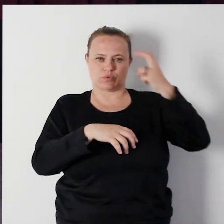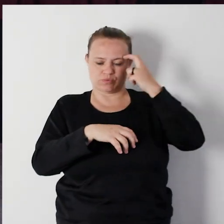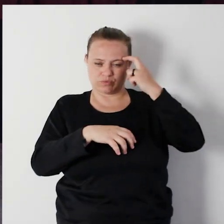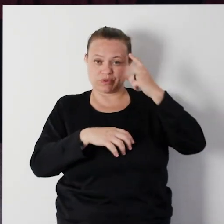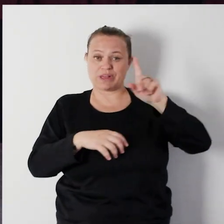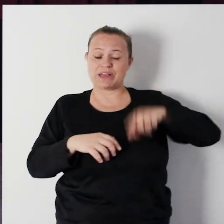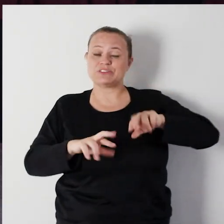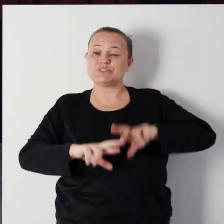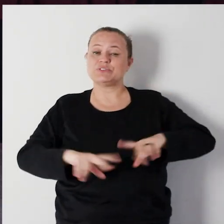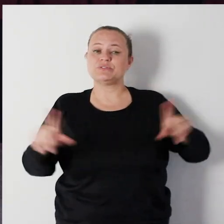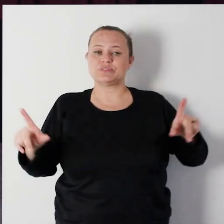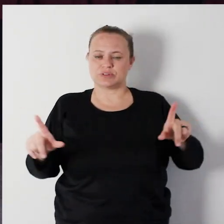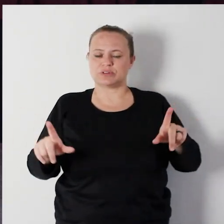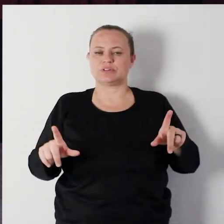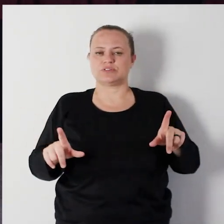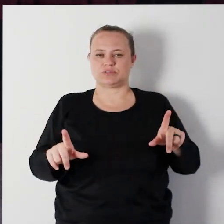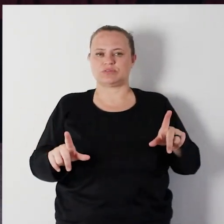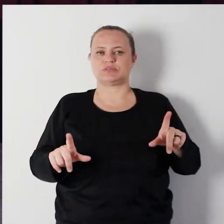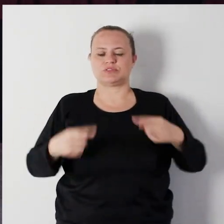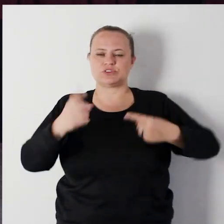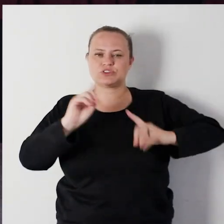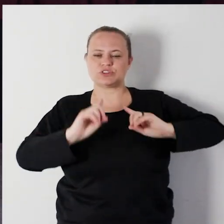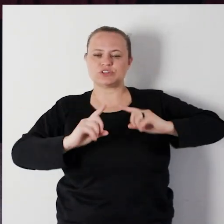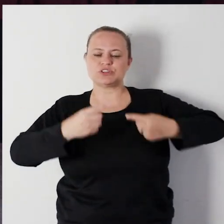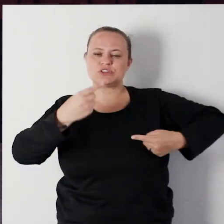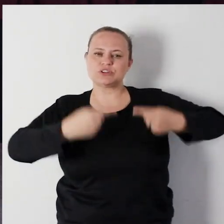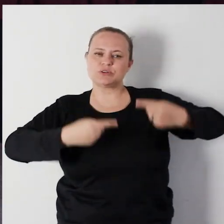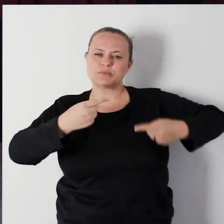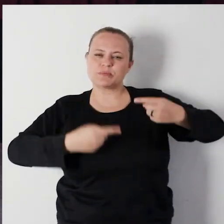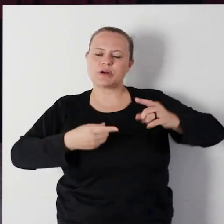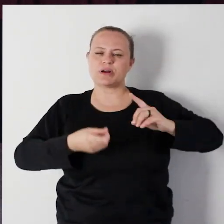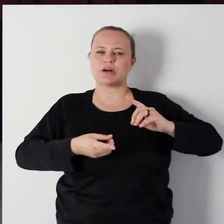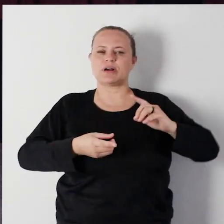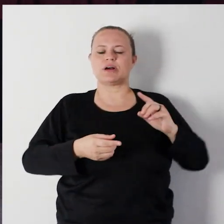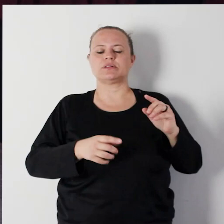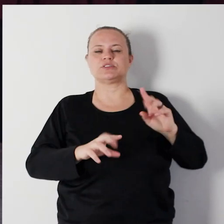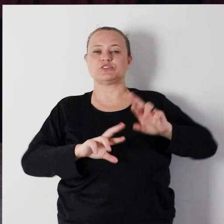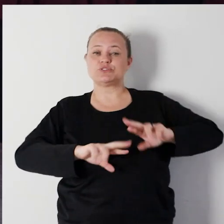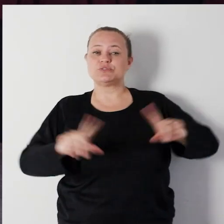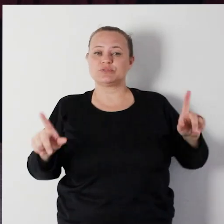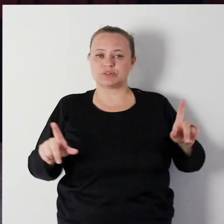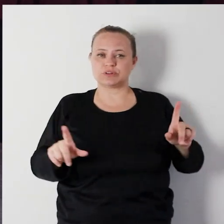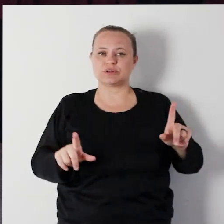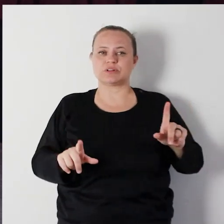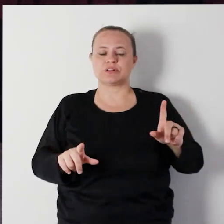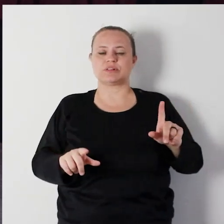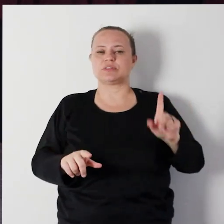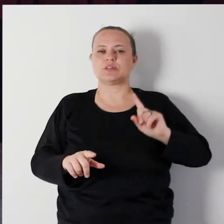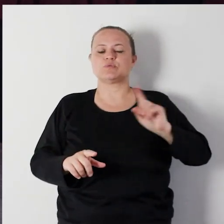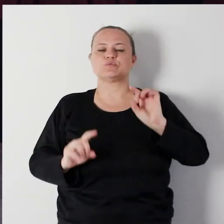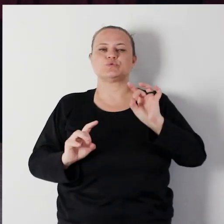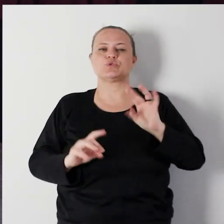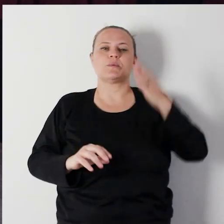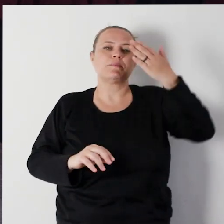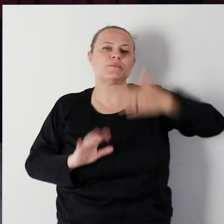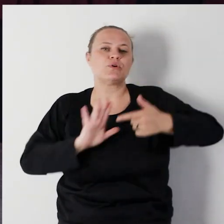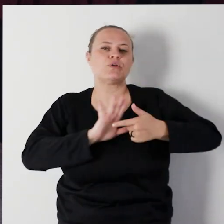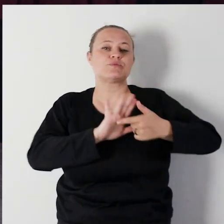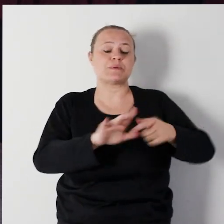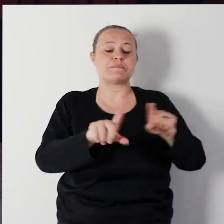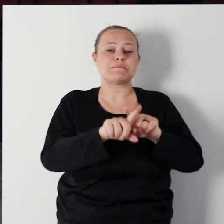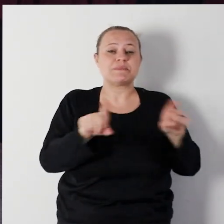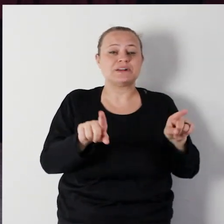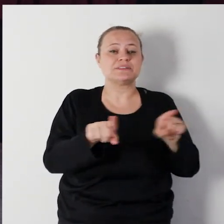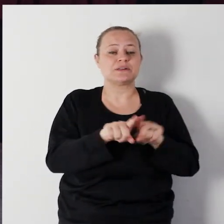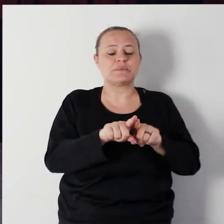ela implica numa outra forma, né, de diálogo. Isso, por exemplo, que